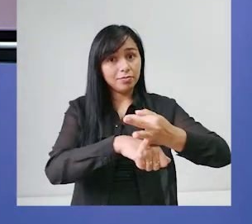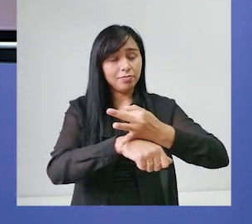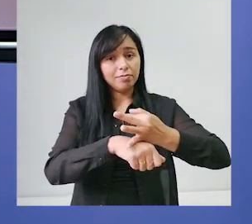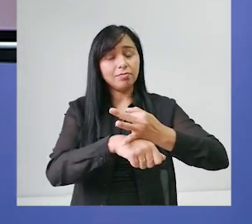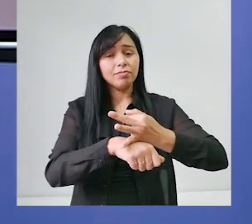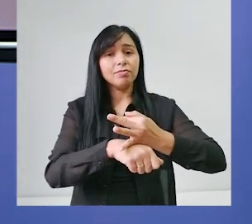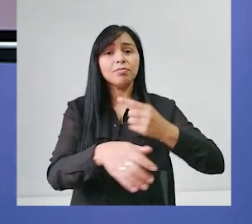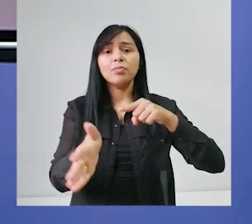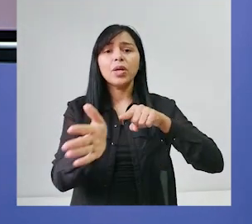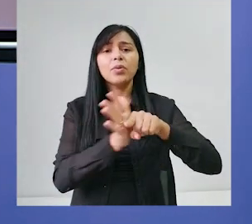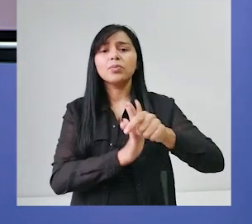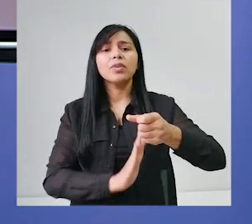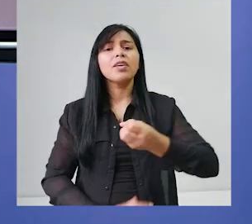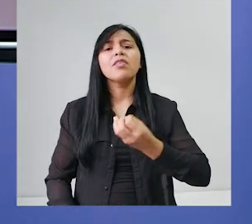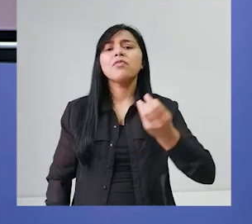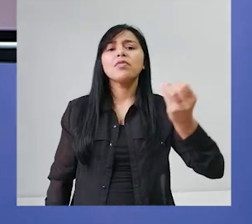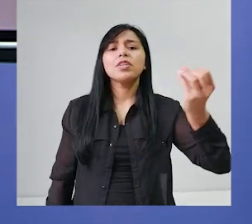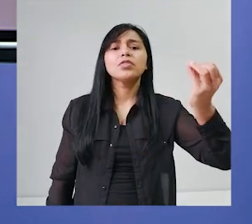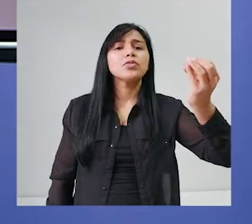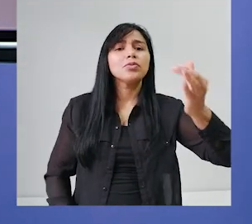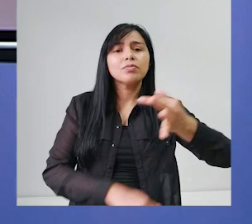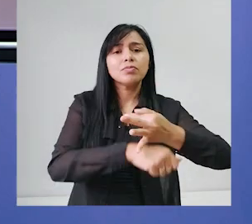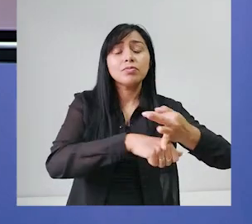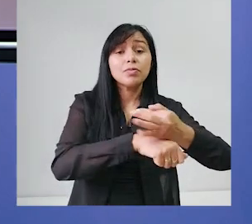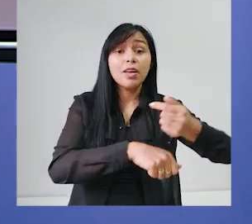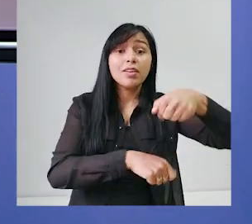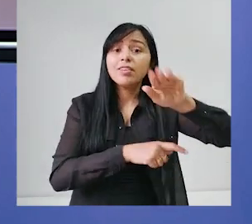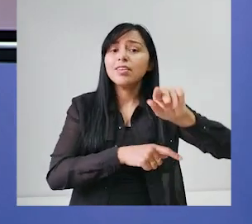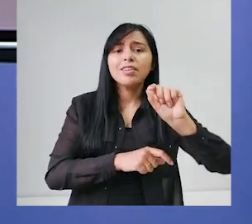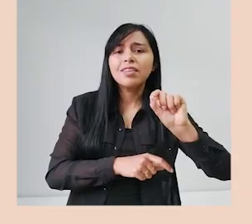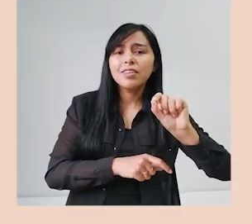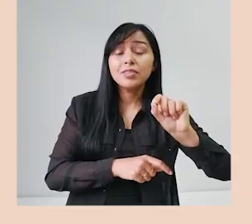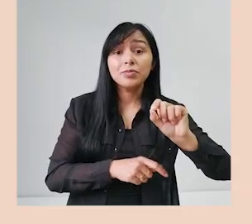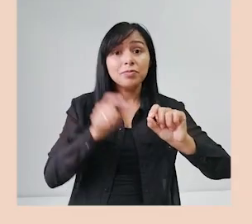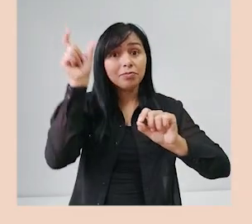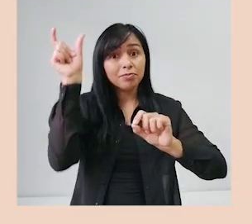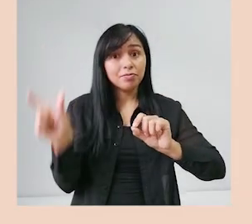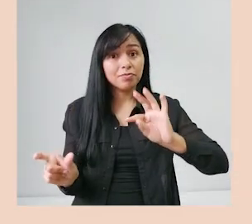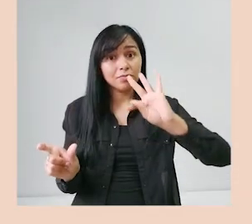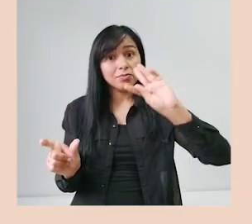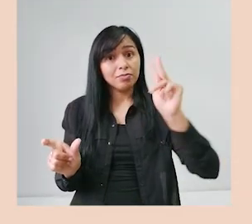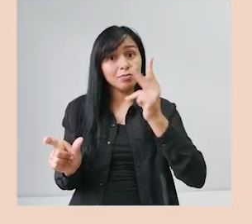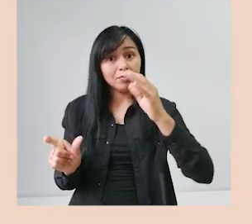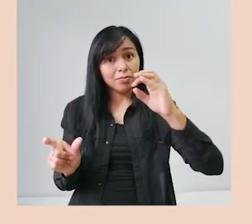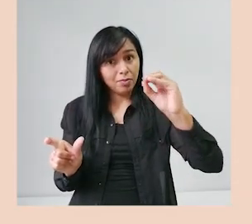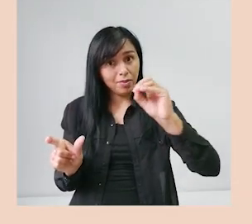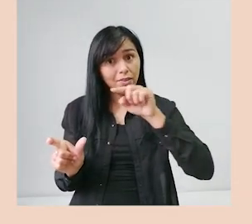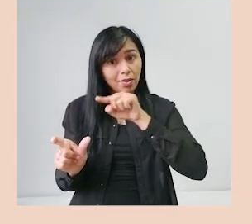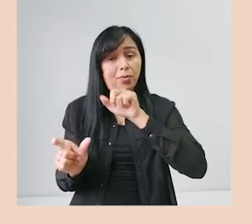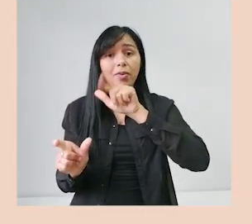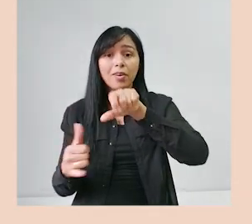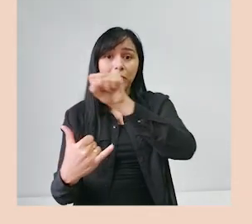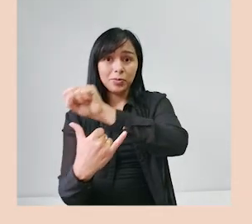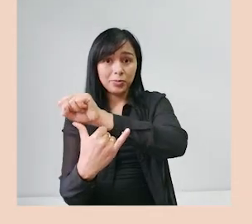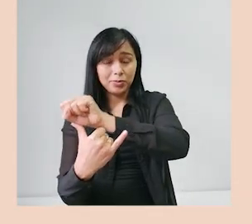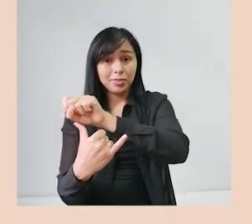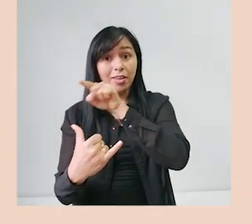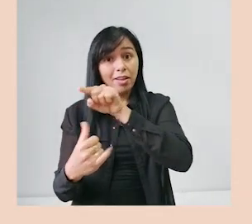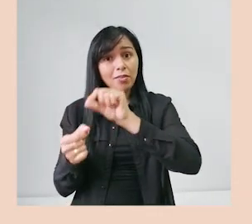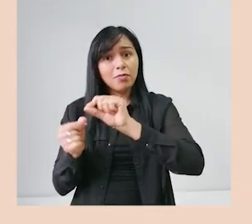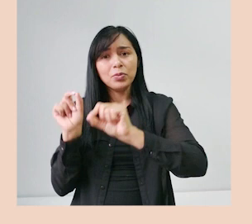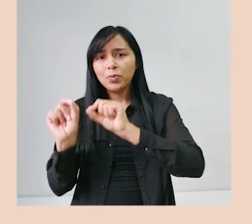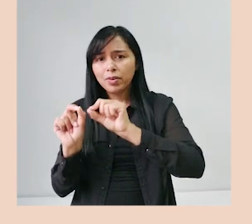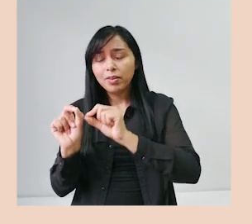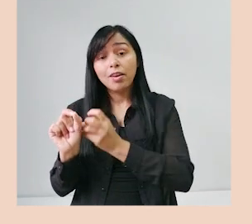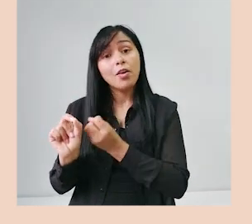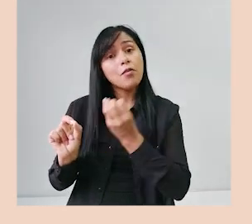Viajou nas férias quem praticou essa ação de viajar Téo portanto Teo é o sujeito desta oração o que que Téo